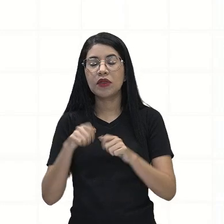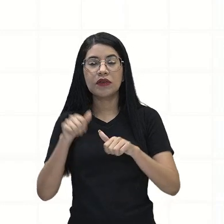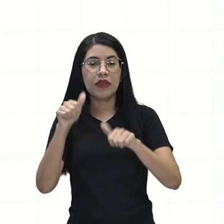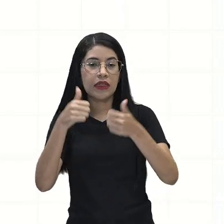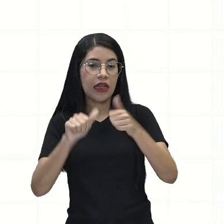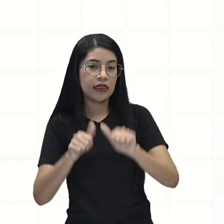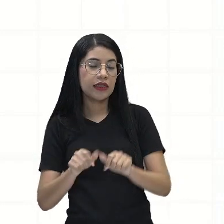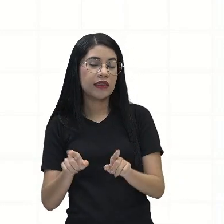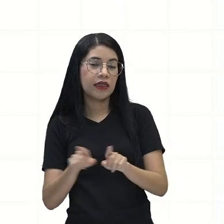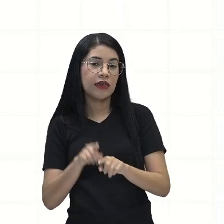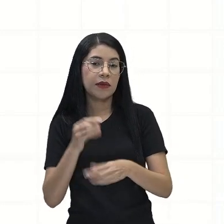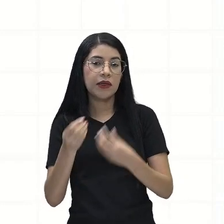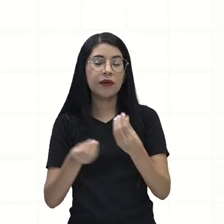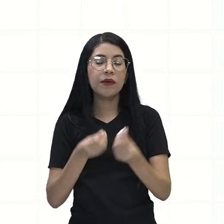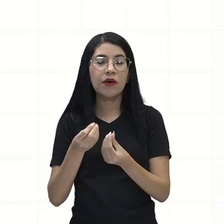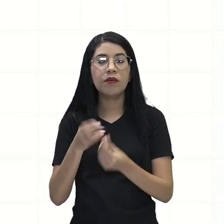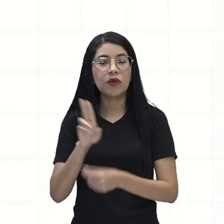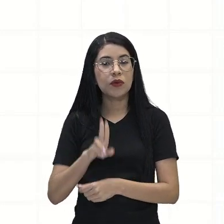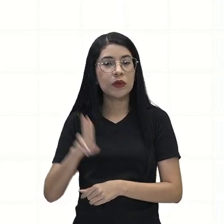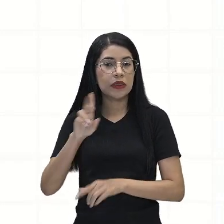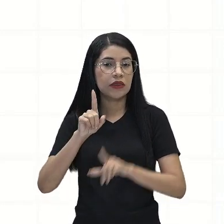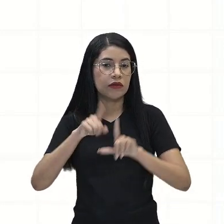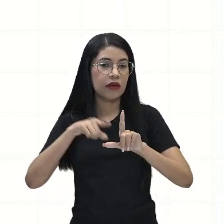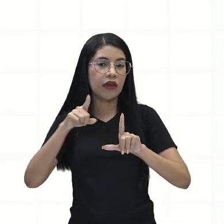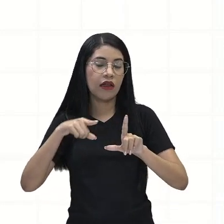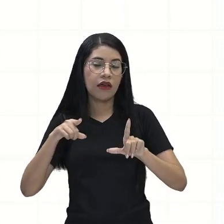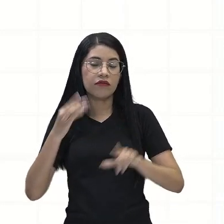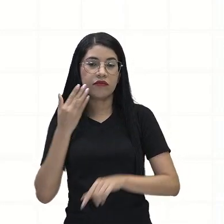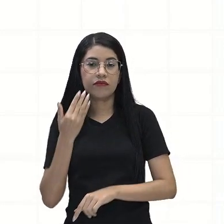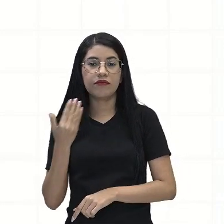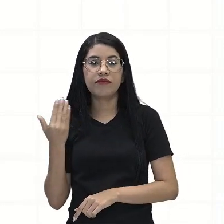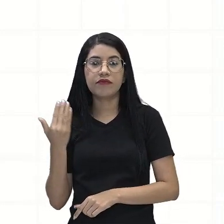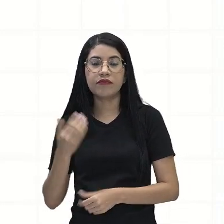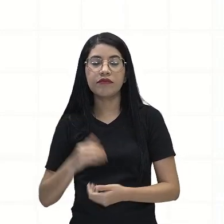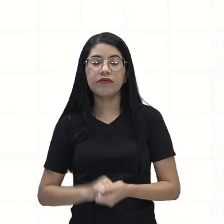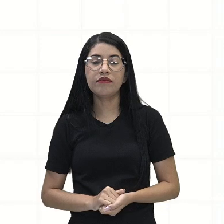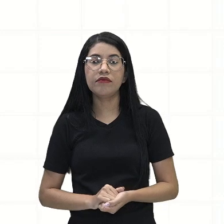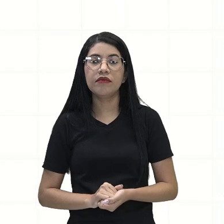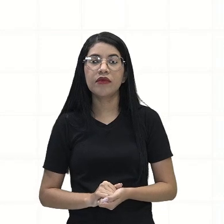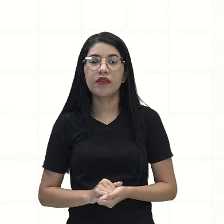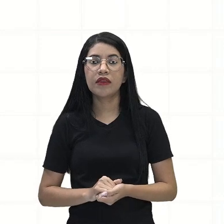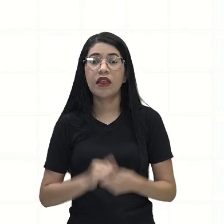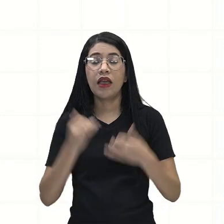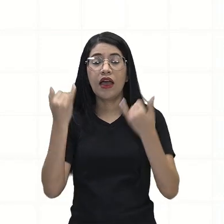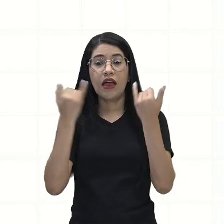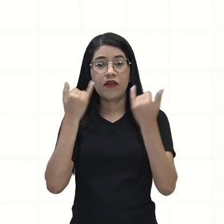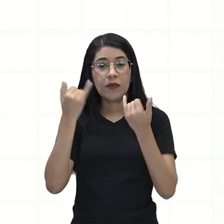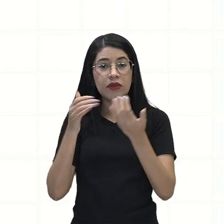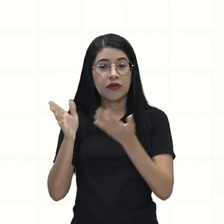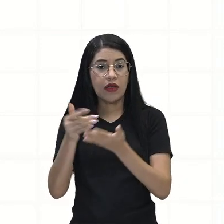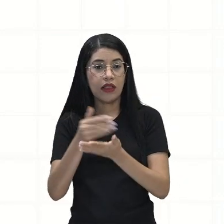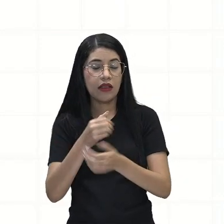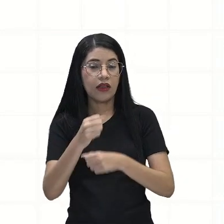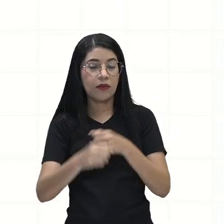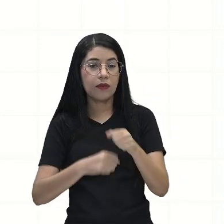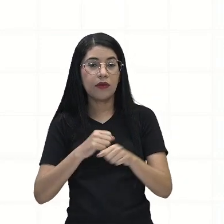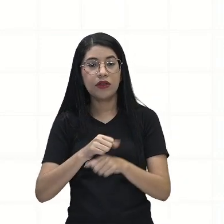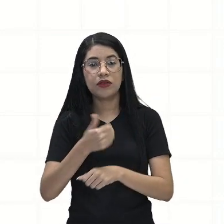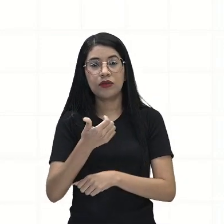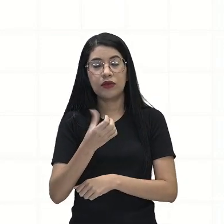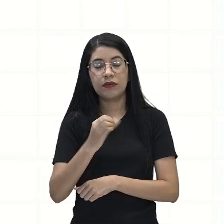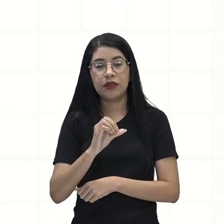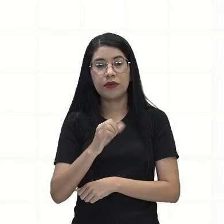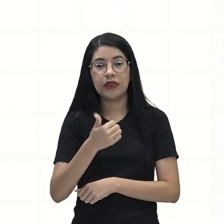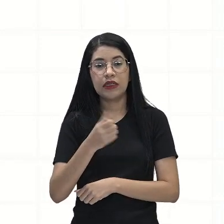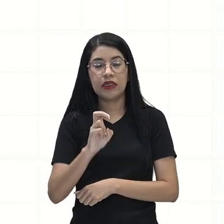partir aí dos gráficos, né? Nós temos essas informações com o ano de 2015, olha, coloquei esse destaque para